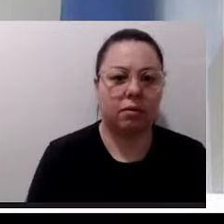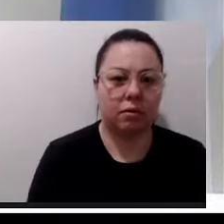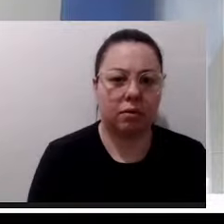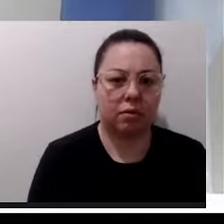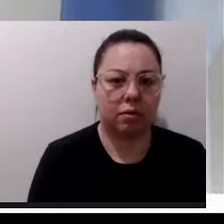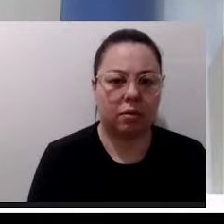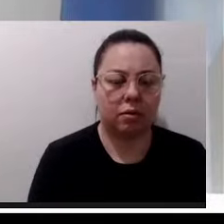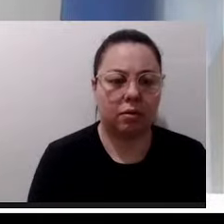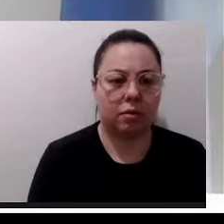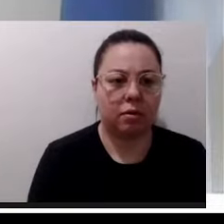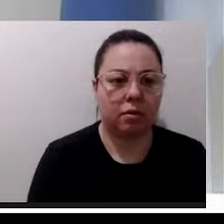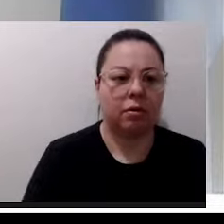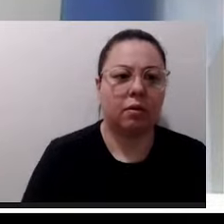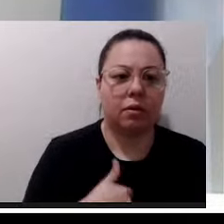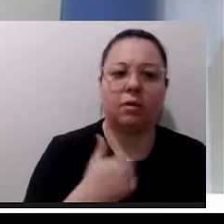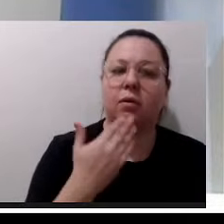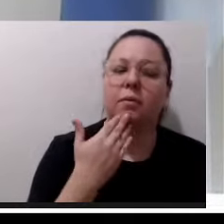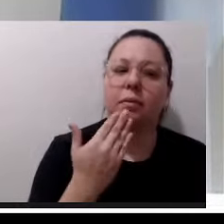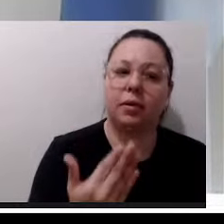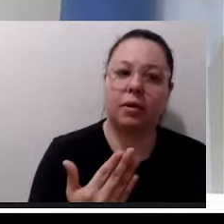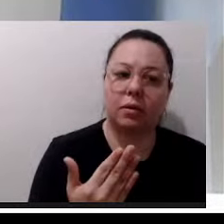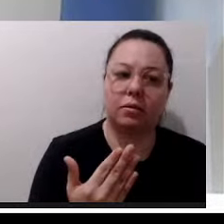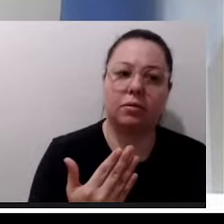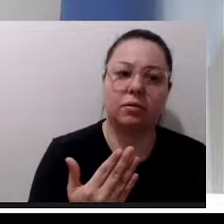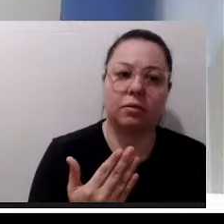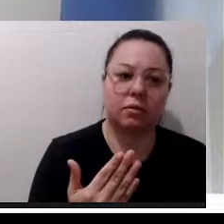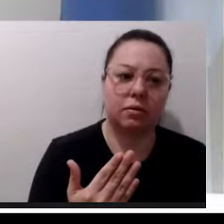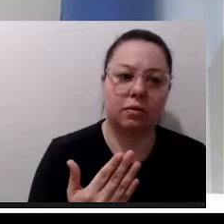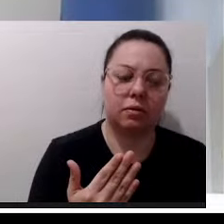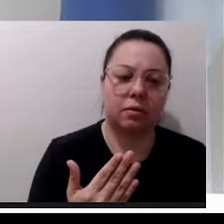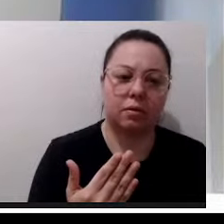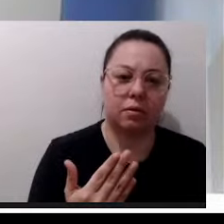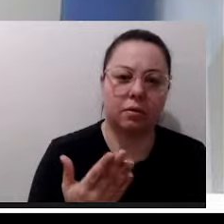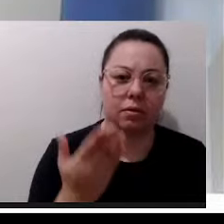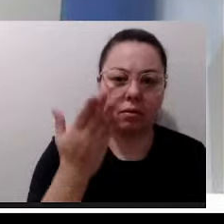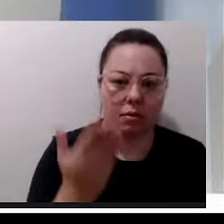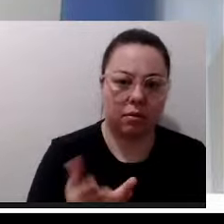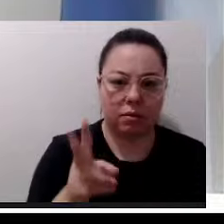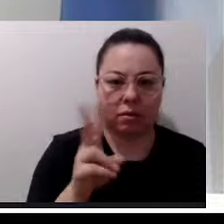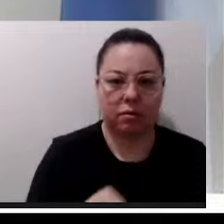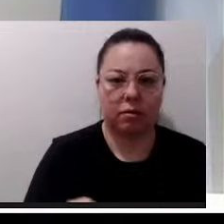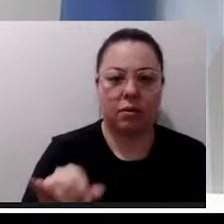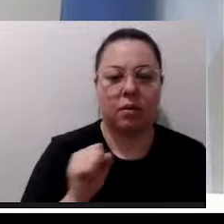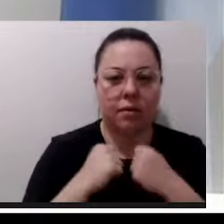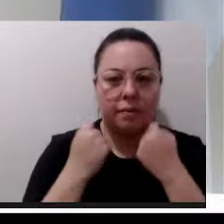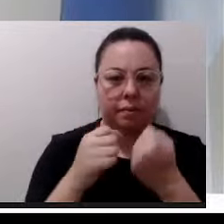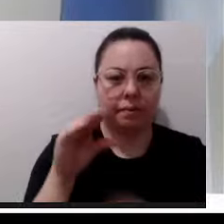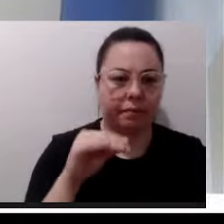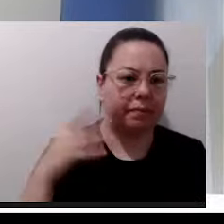Eu peço que a parte que vai fazer a sustentação oral,